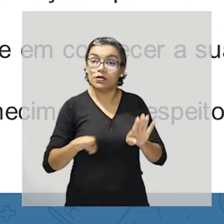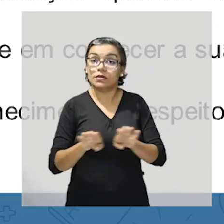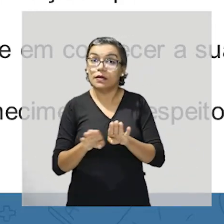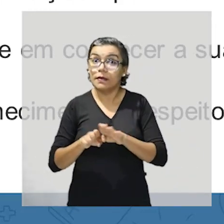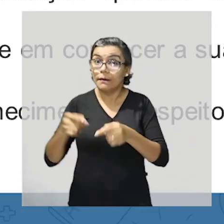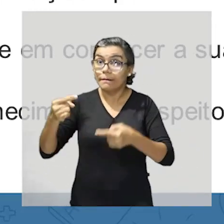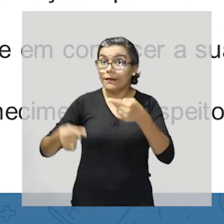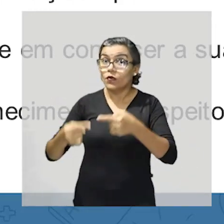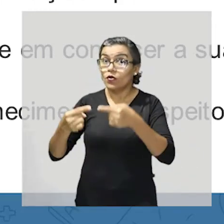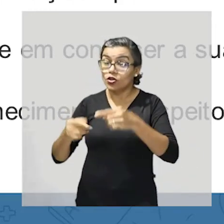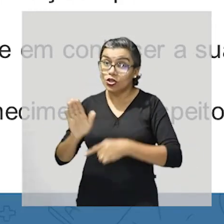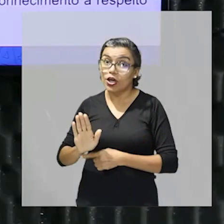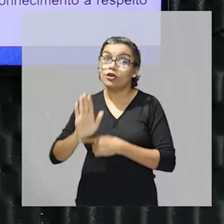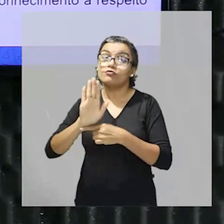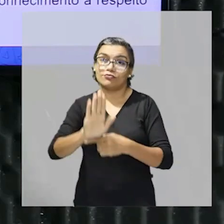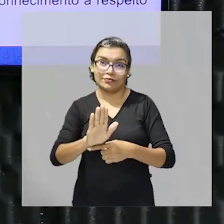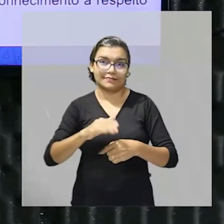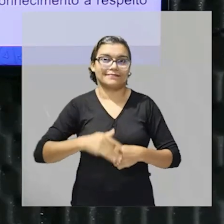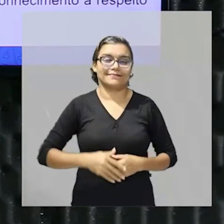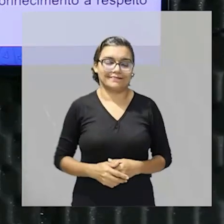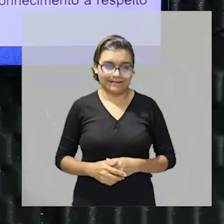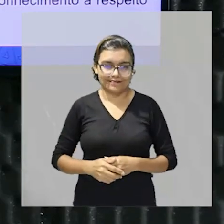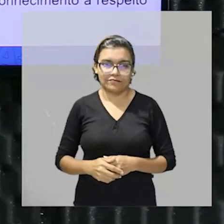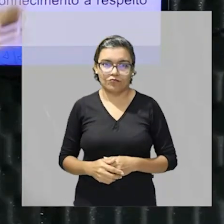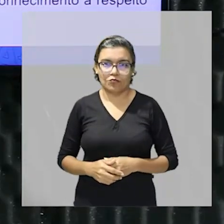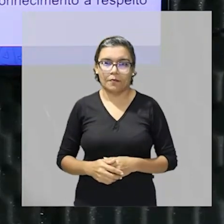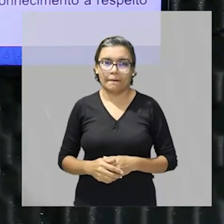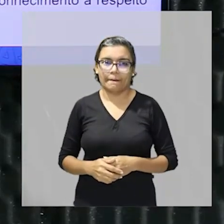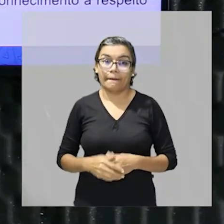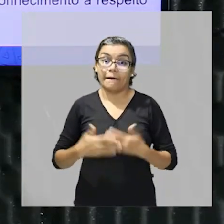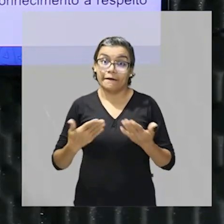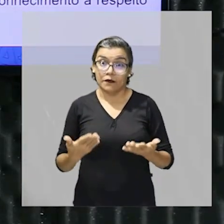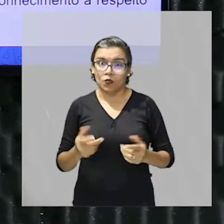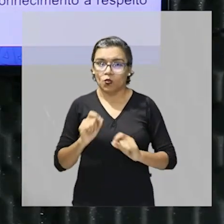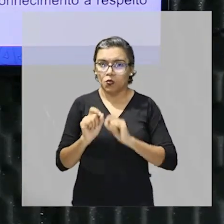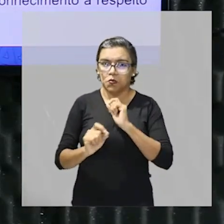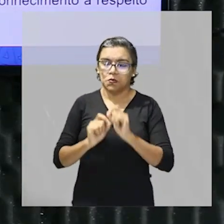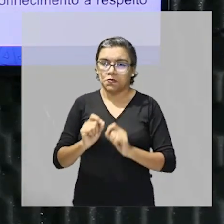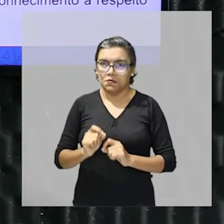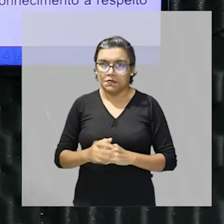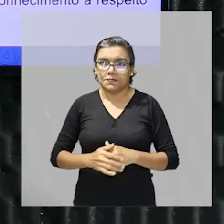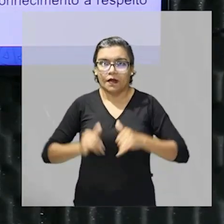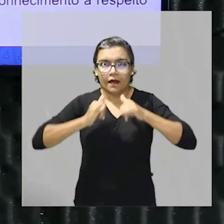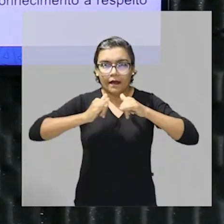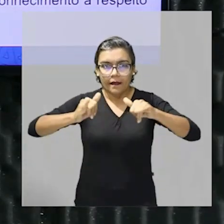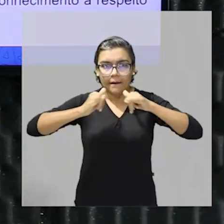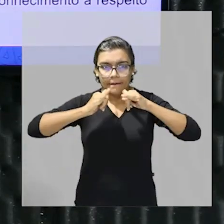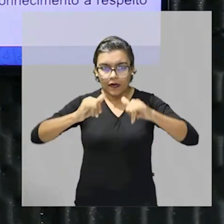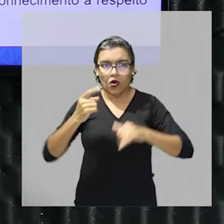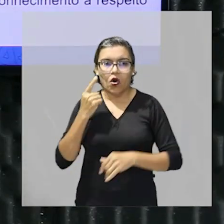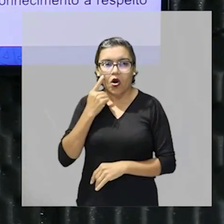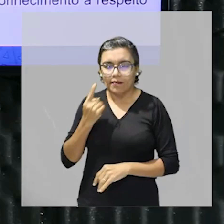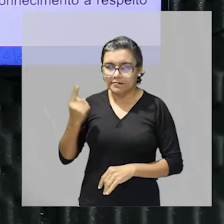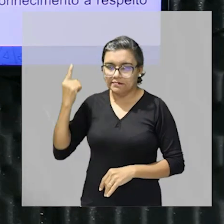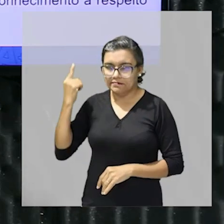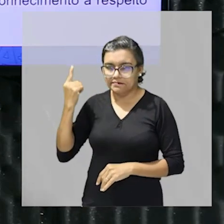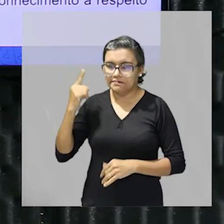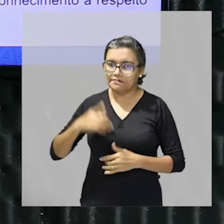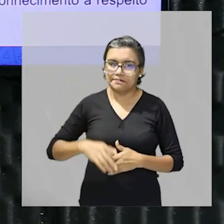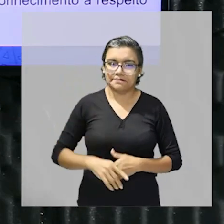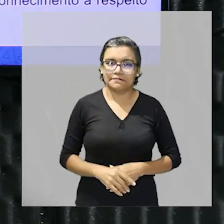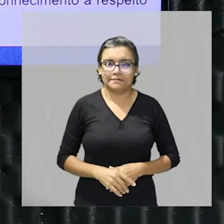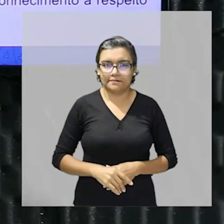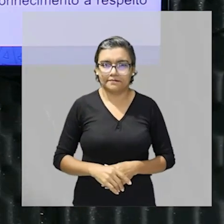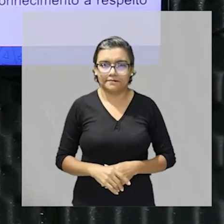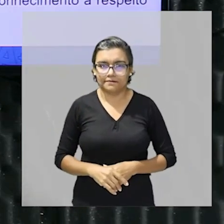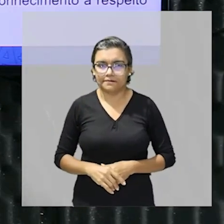que contribuem para isso. A partir da campanha If You Can't Read It, Why Eat